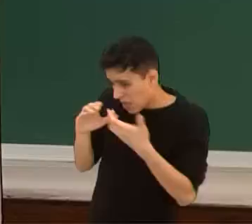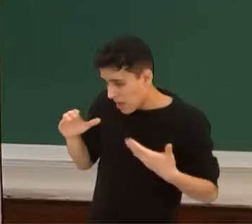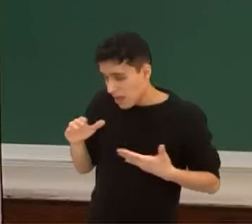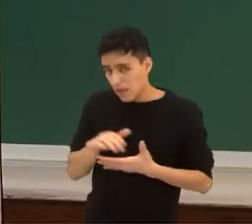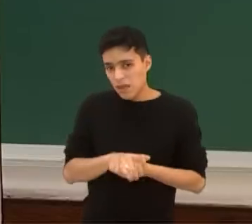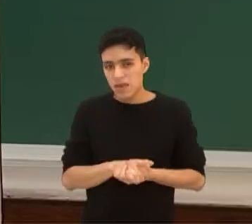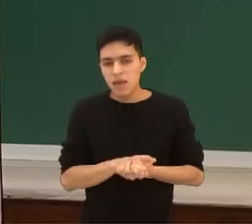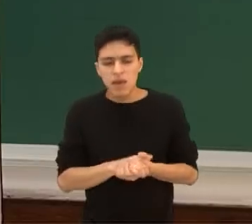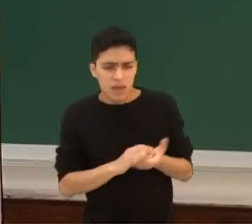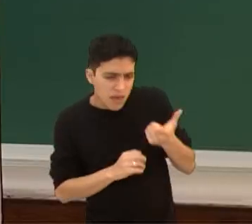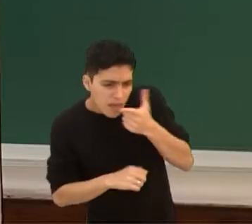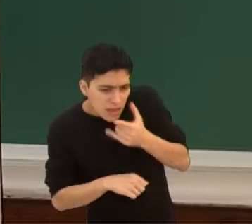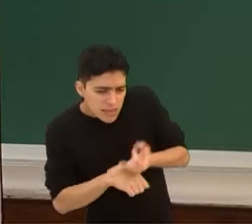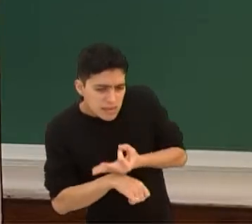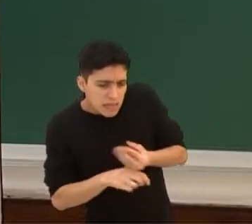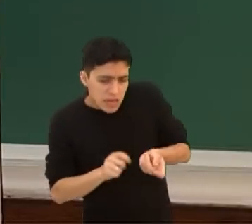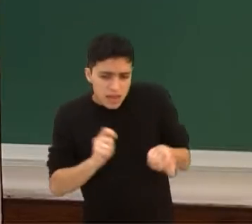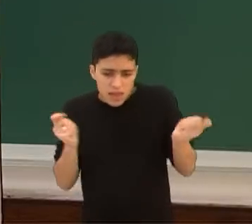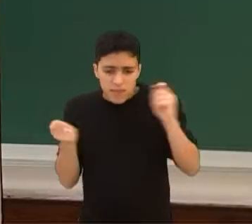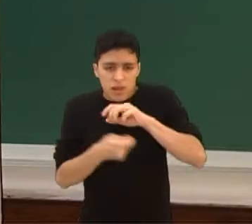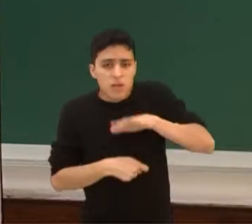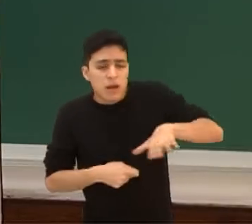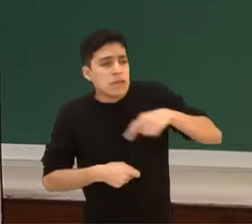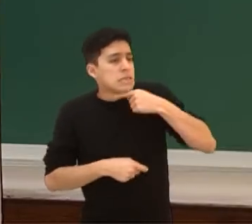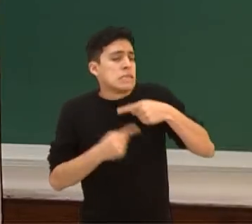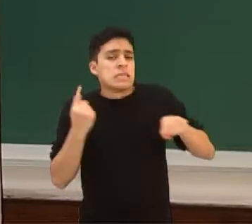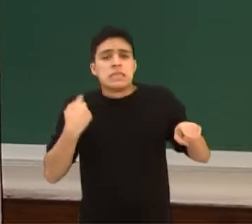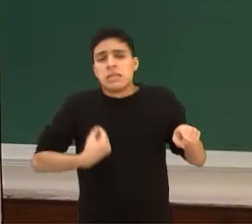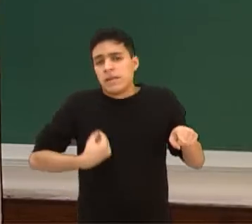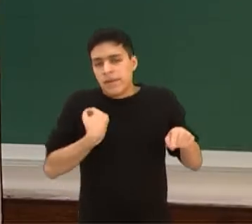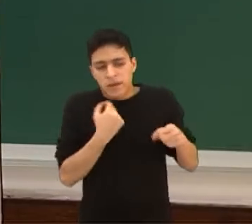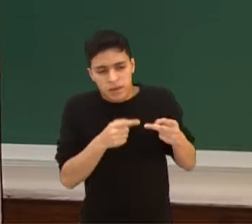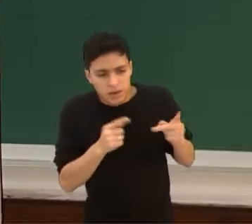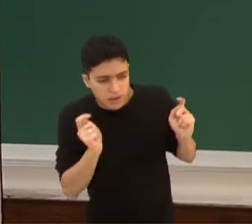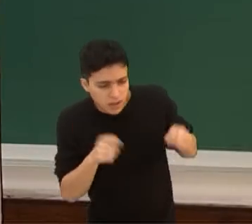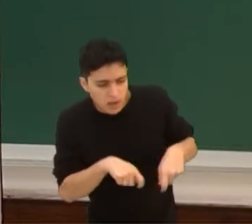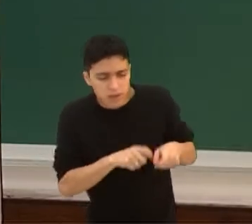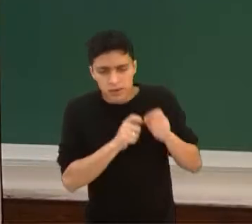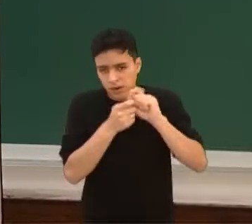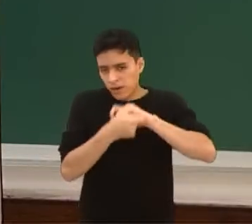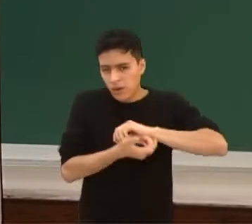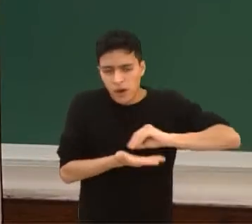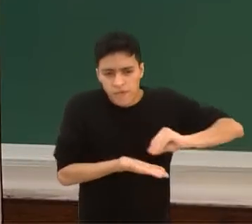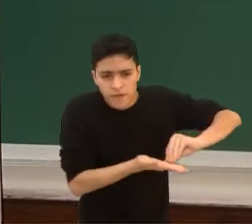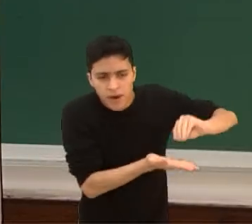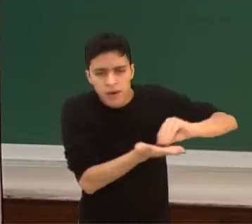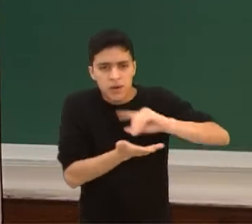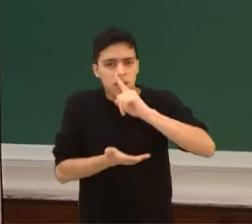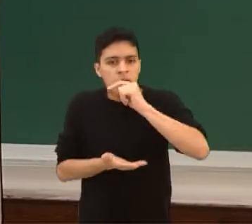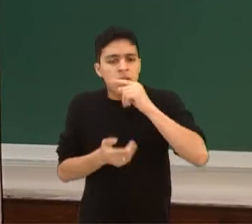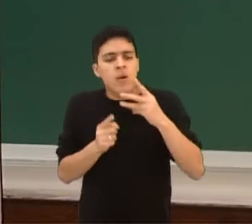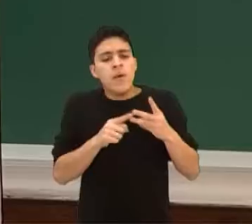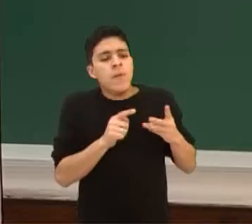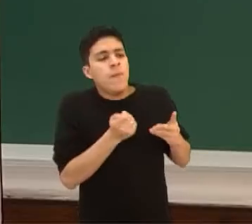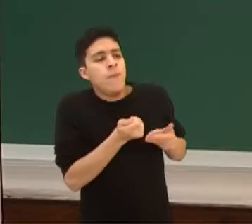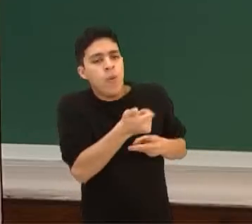características. Consegue se adaptar a esse ambiente inóspito, consegue se adaptar à falta de água ou à pouca disponibilidade de